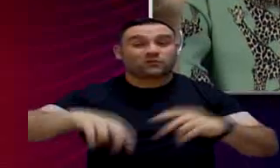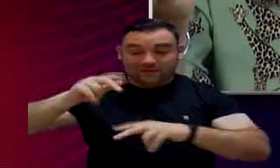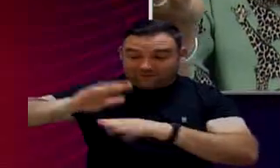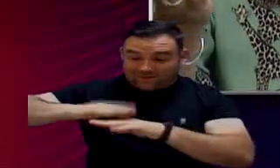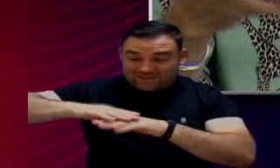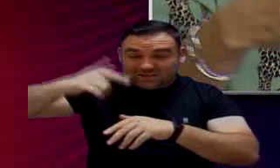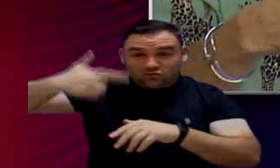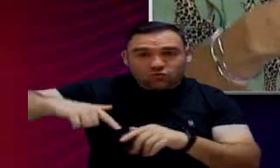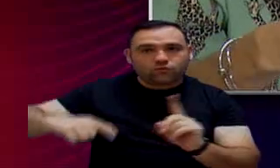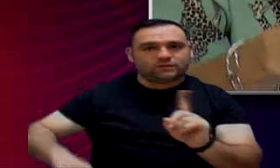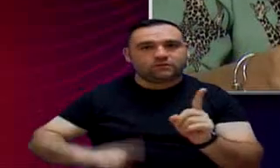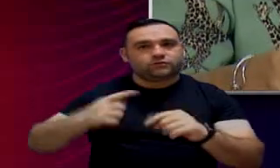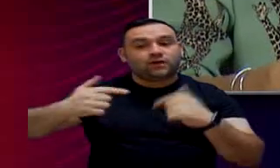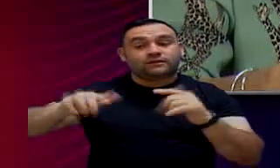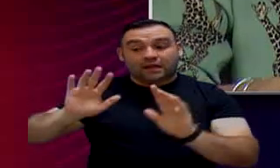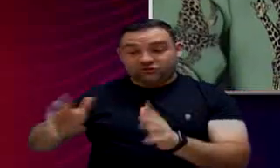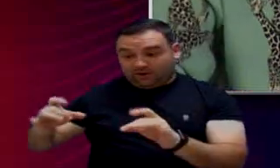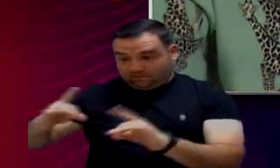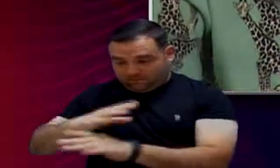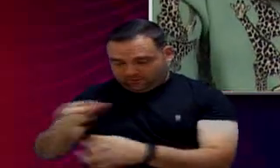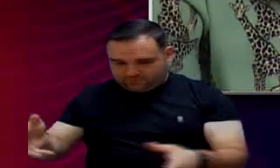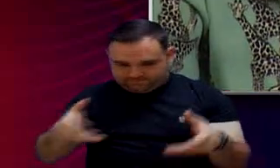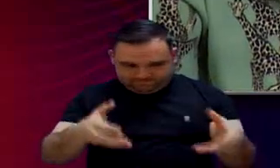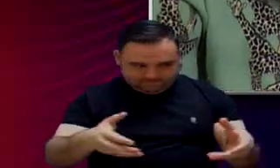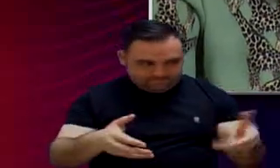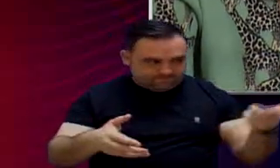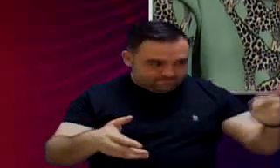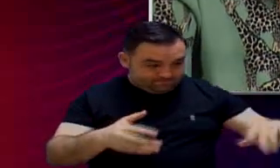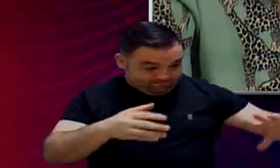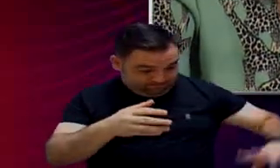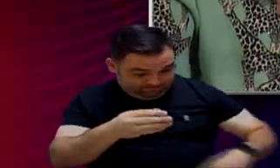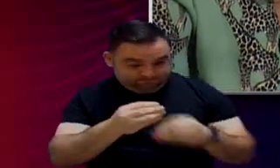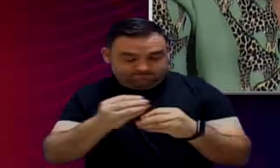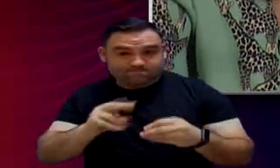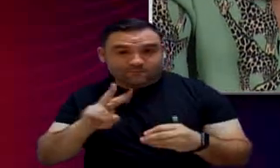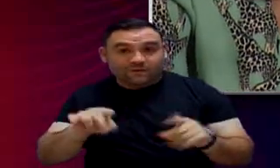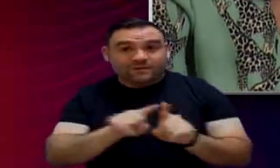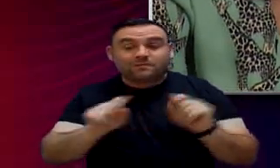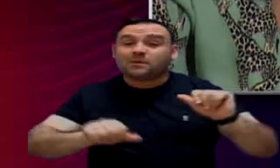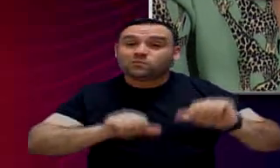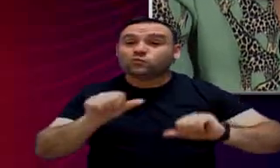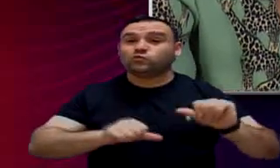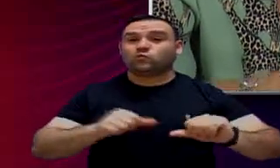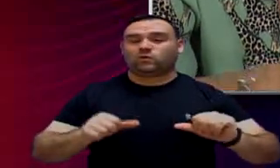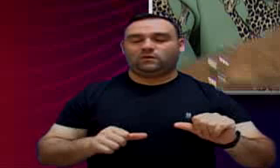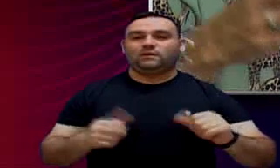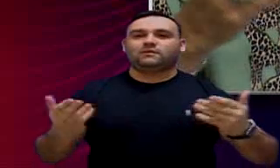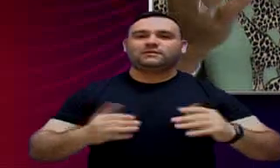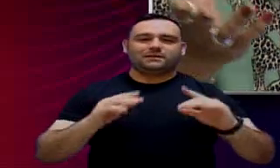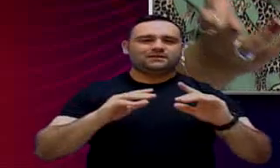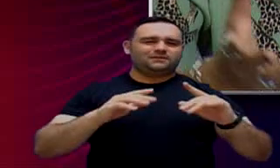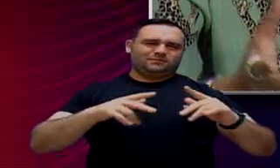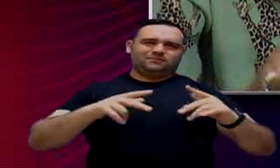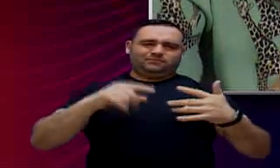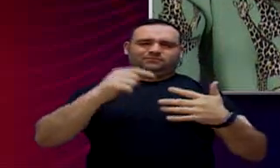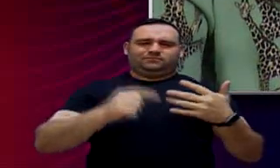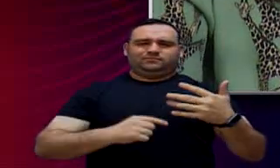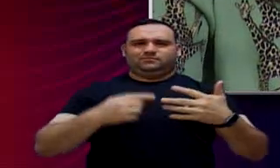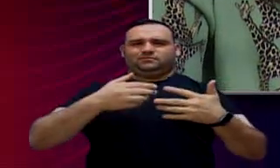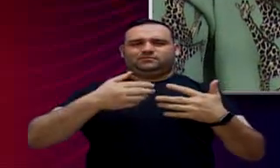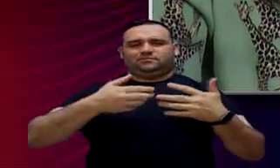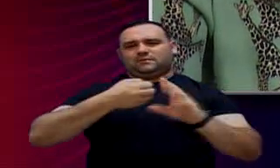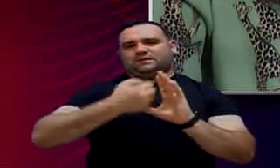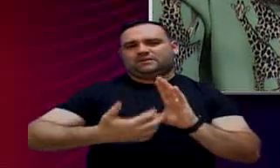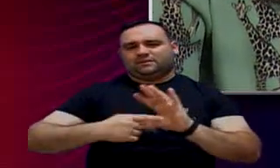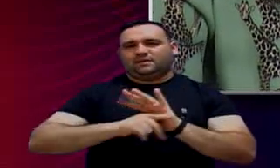refazer o plano diretor a gente vai trabalhar em cima do que o que a gente já tem né e com abundância de das particularidades da